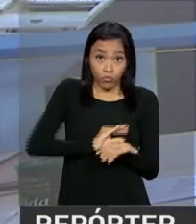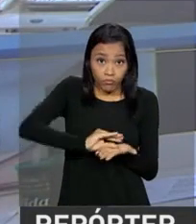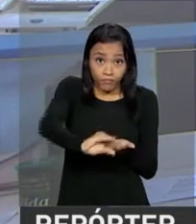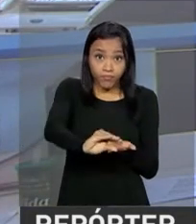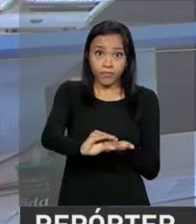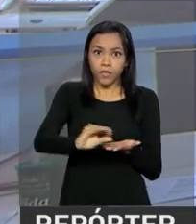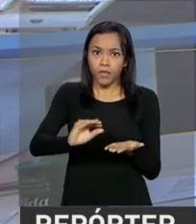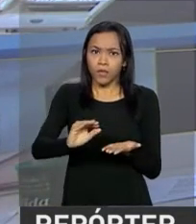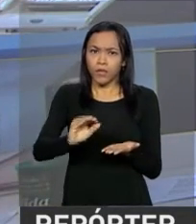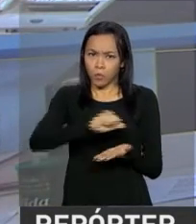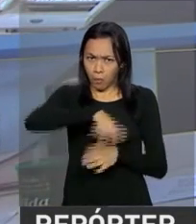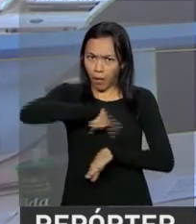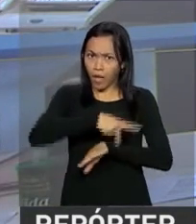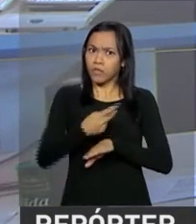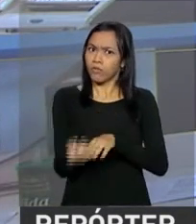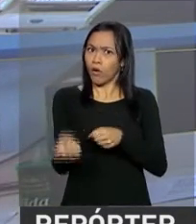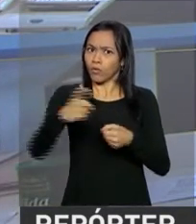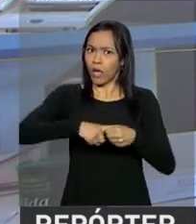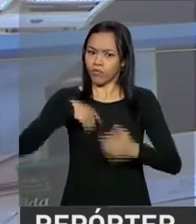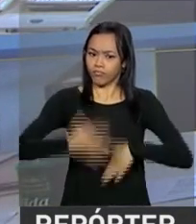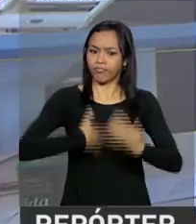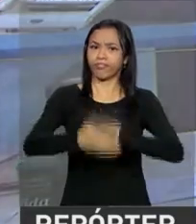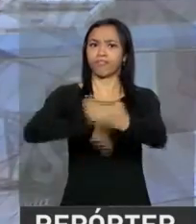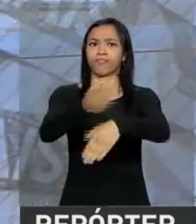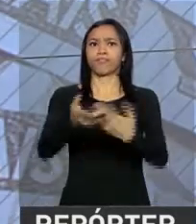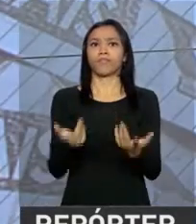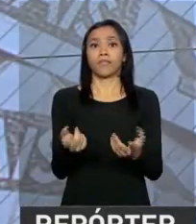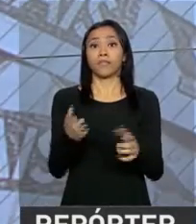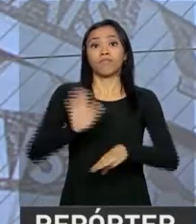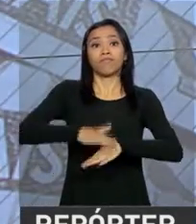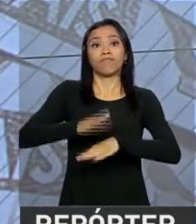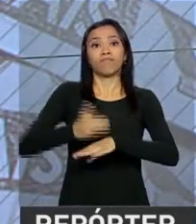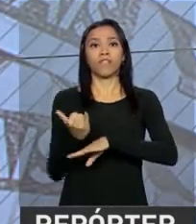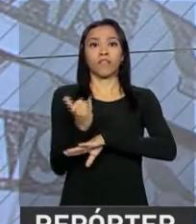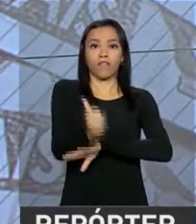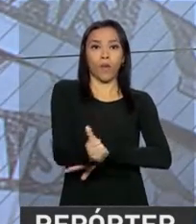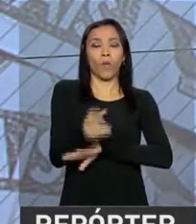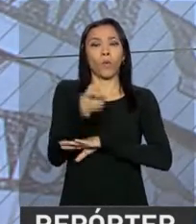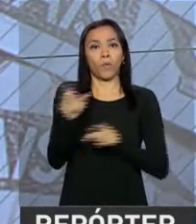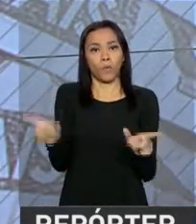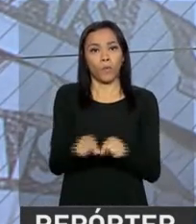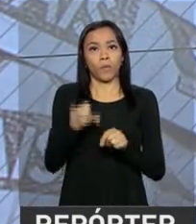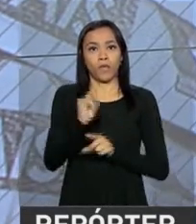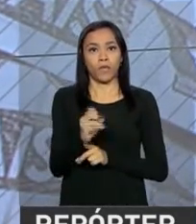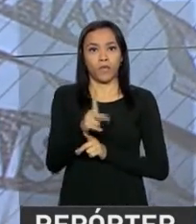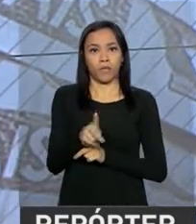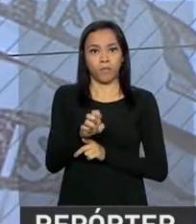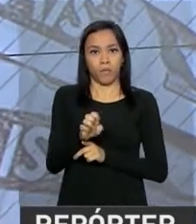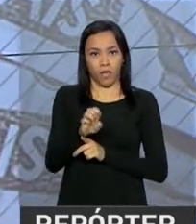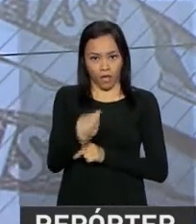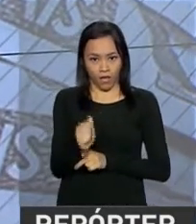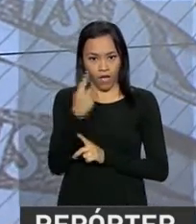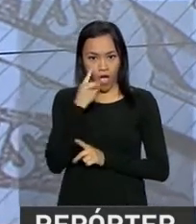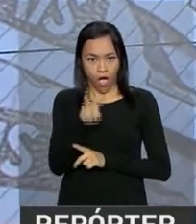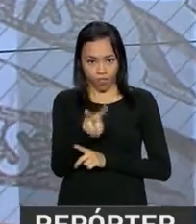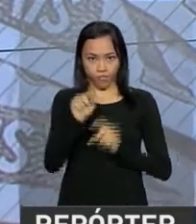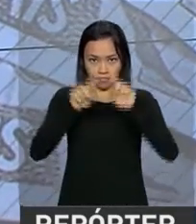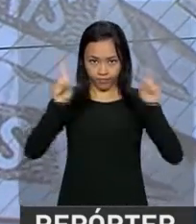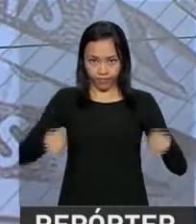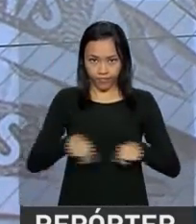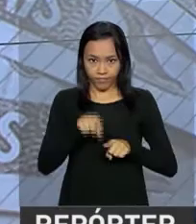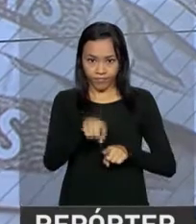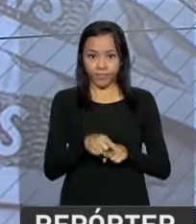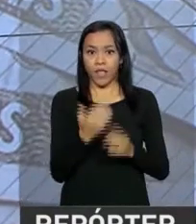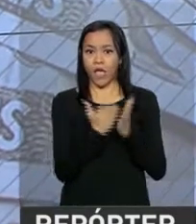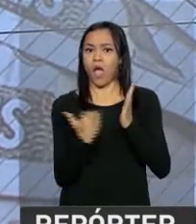país voltaram a crescer, segundo o IPEA, o Instituto de Pesquisa Econômica Aplicada. Vamos ver os números aqui no telão? A alta no